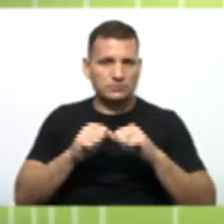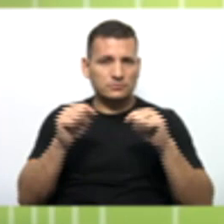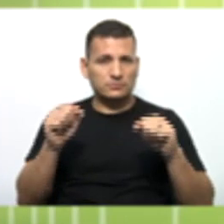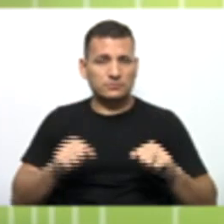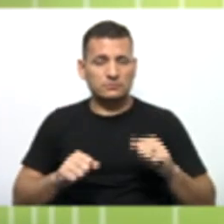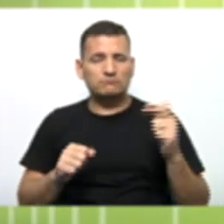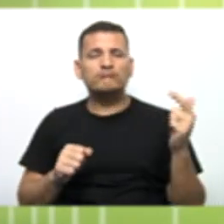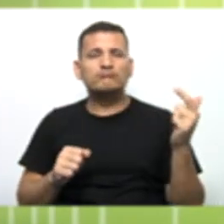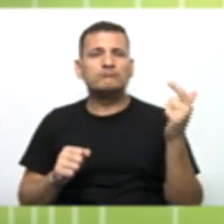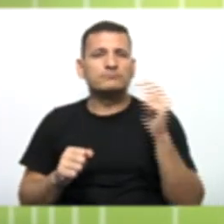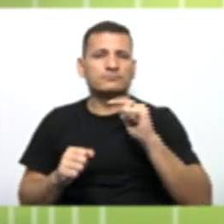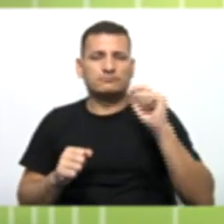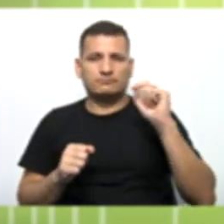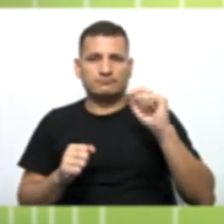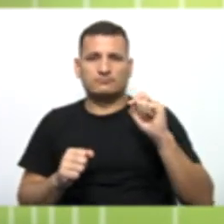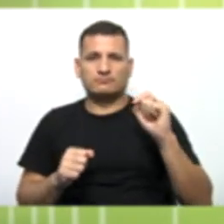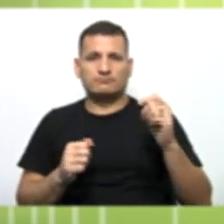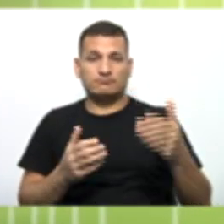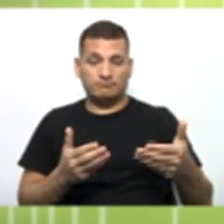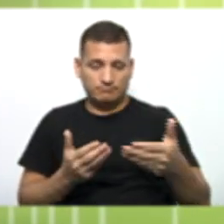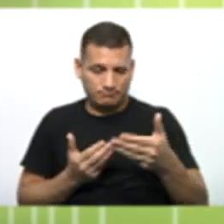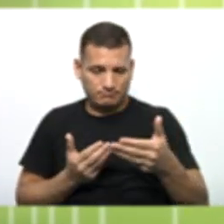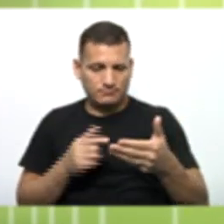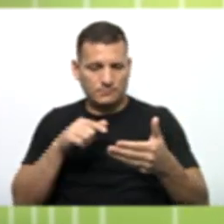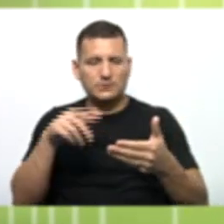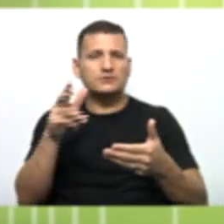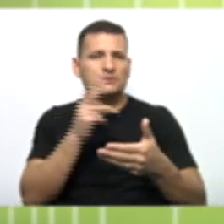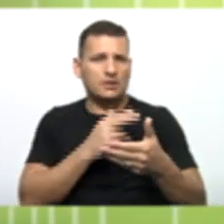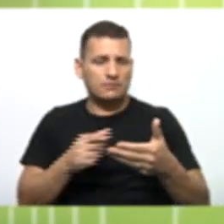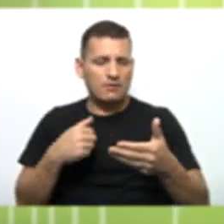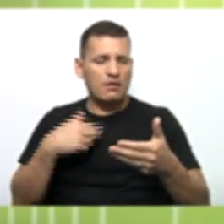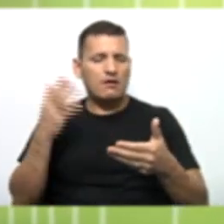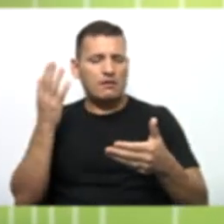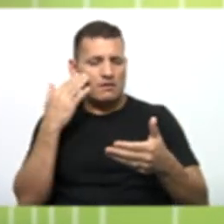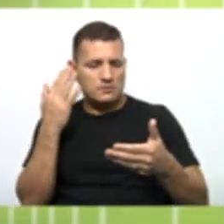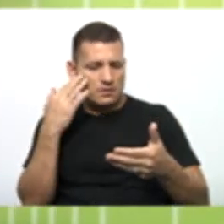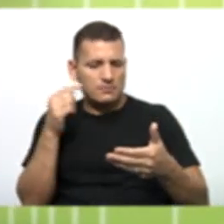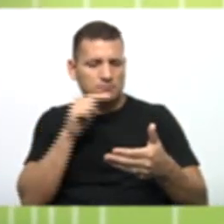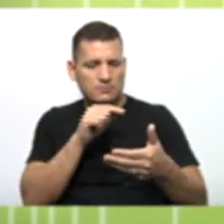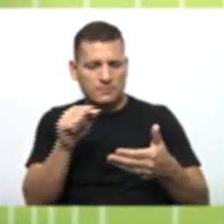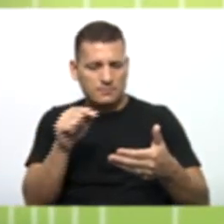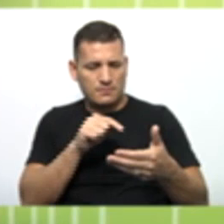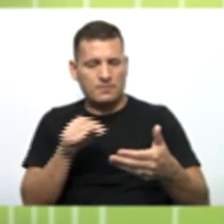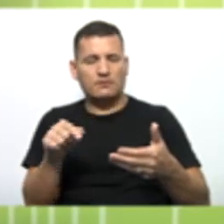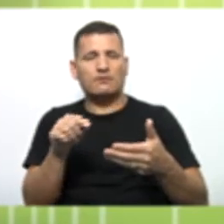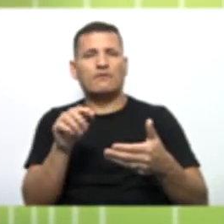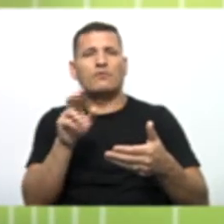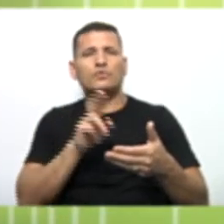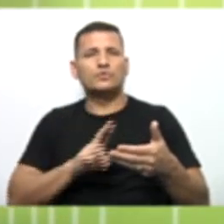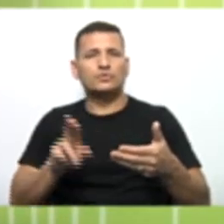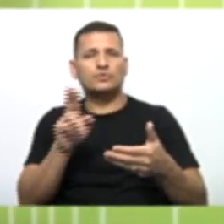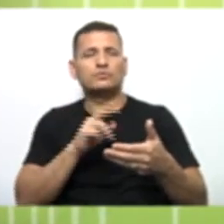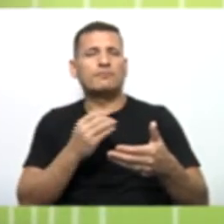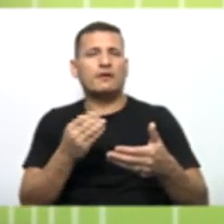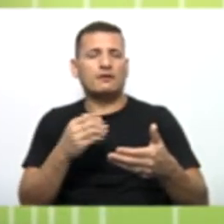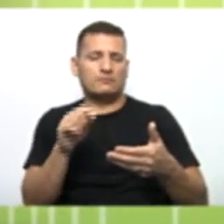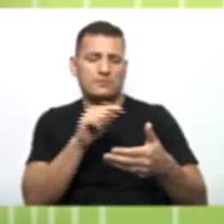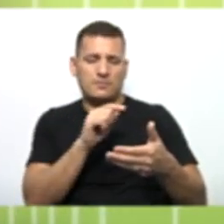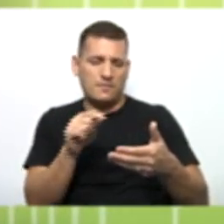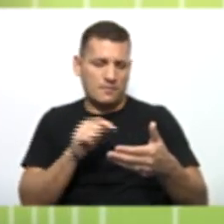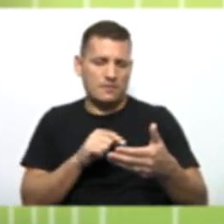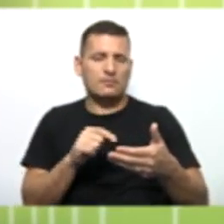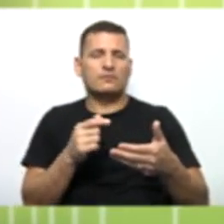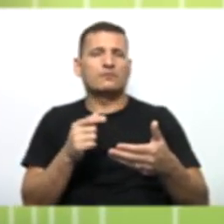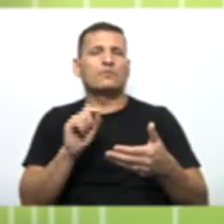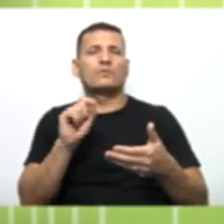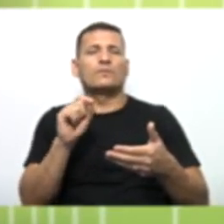pegar esse diagrama e identificar, certo? As funcionalidades, se for um diagrama de classe, identificar quais são os